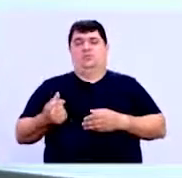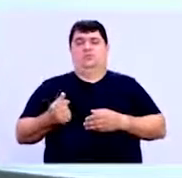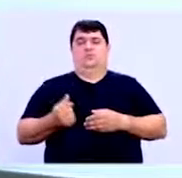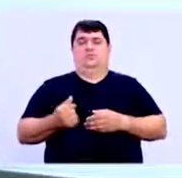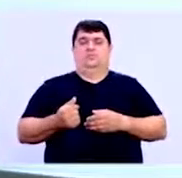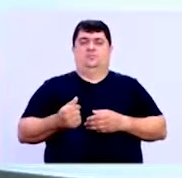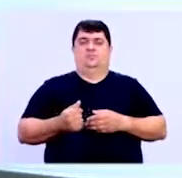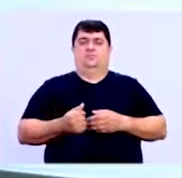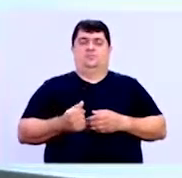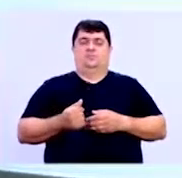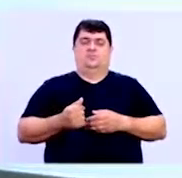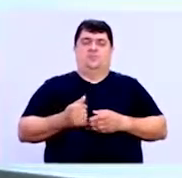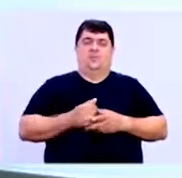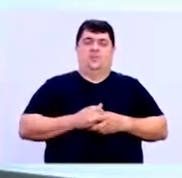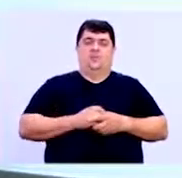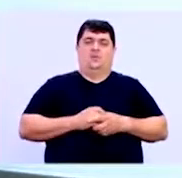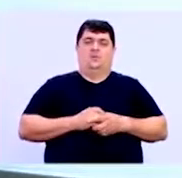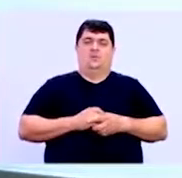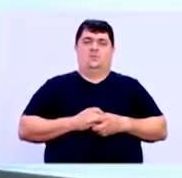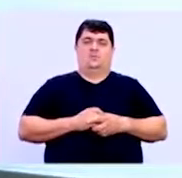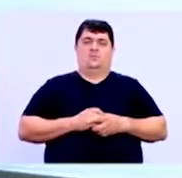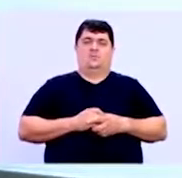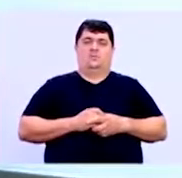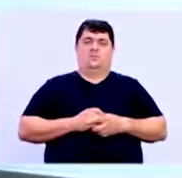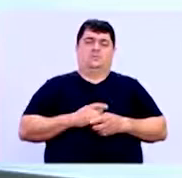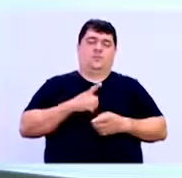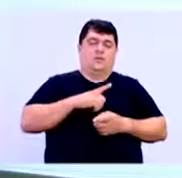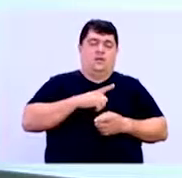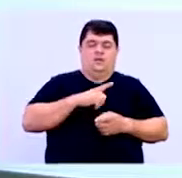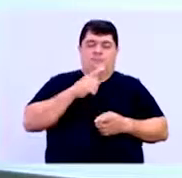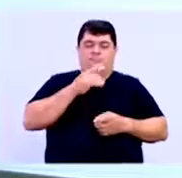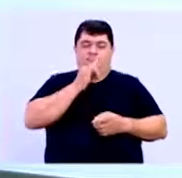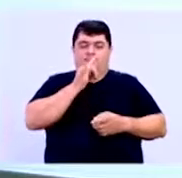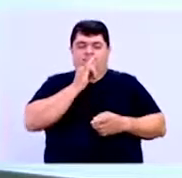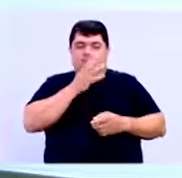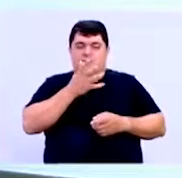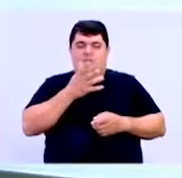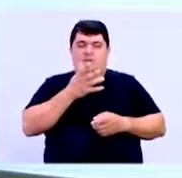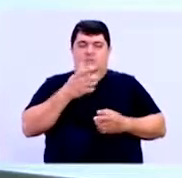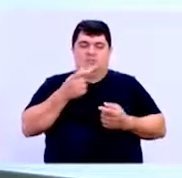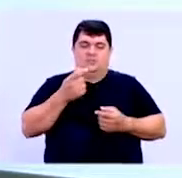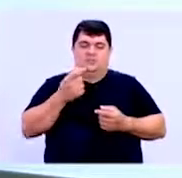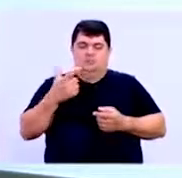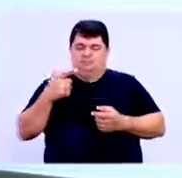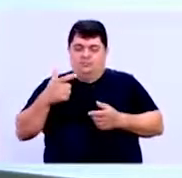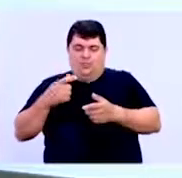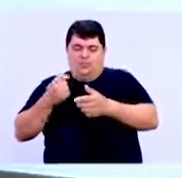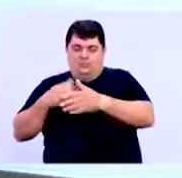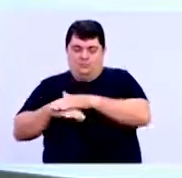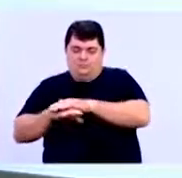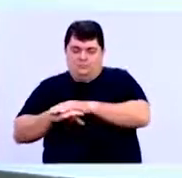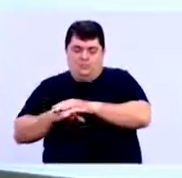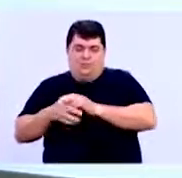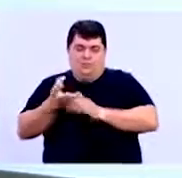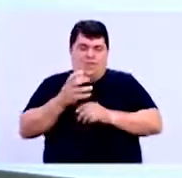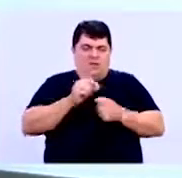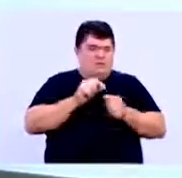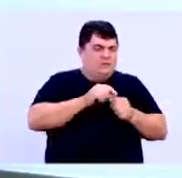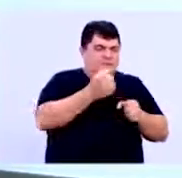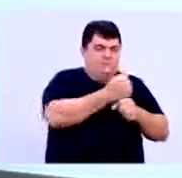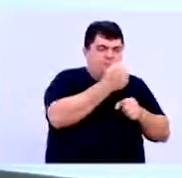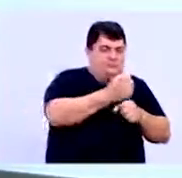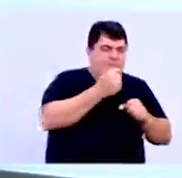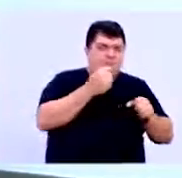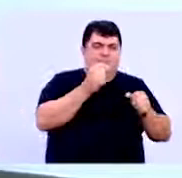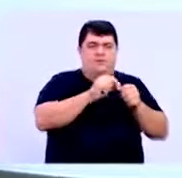existe uma alavancagem muito rápida desse recurso, e você não disponibiliza de capital próprio para fazer essa determinada